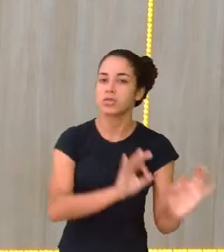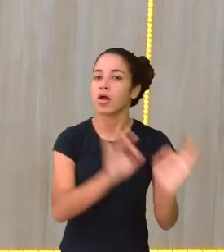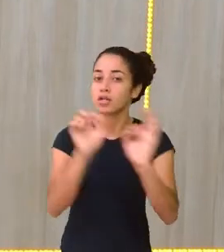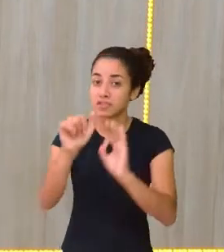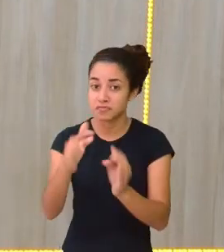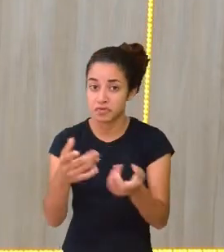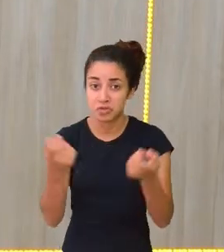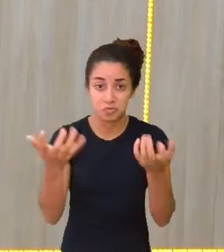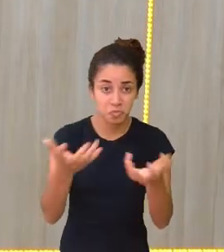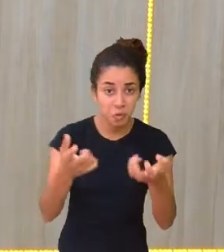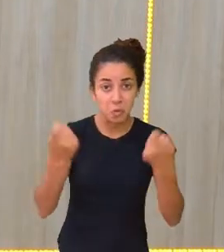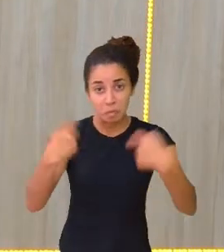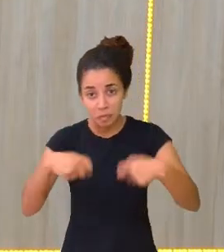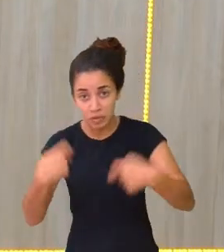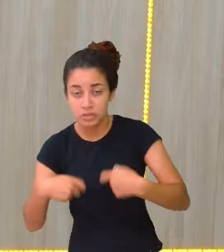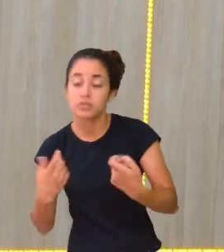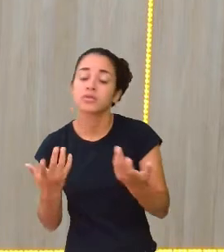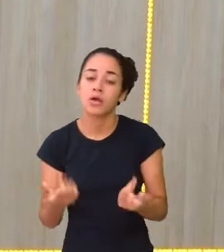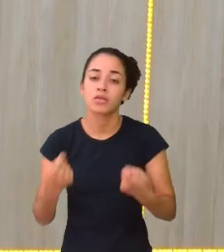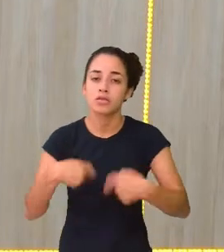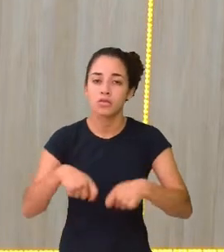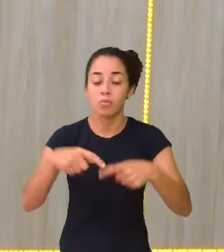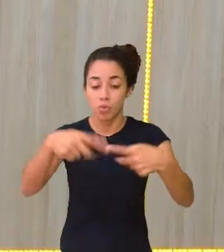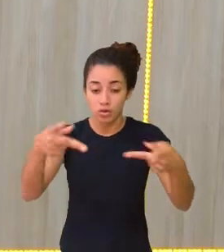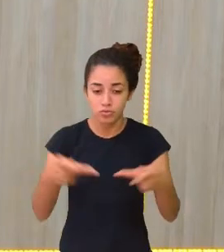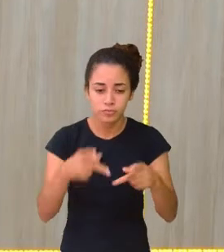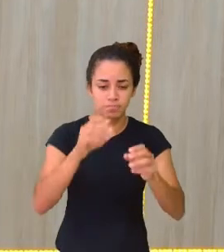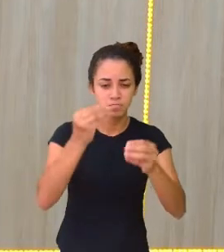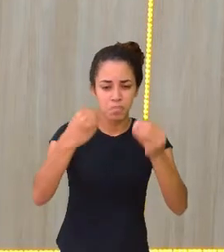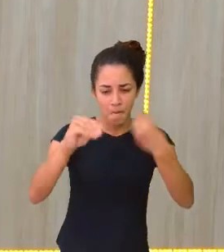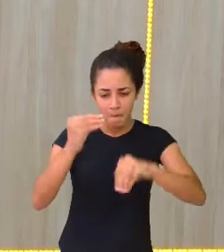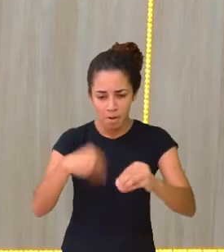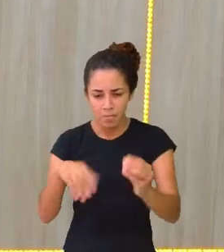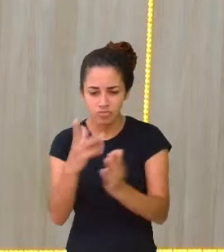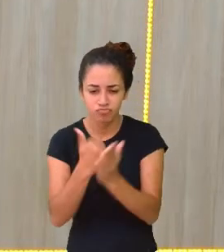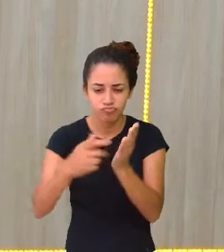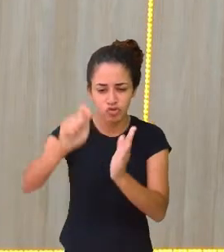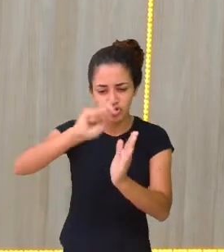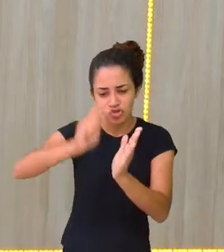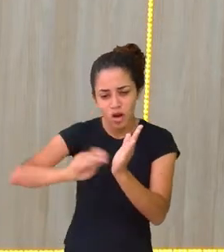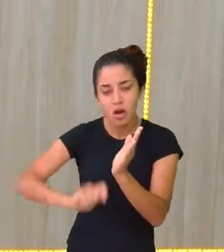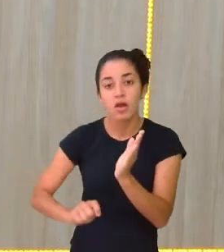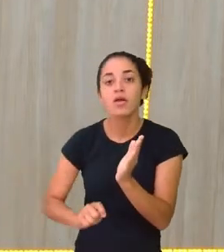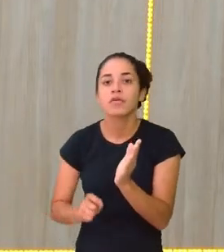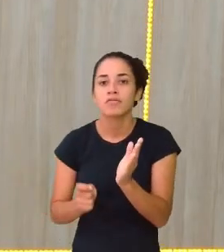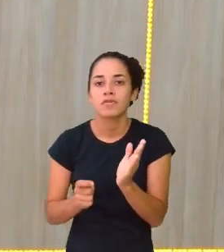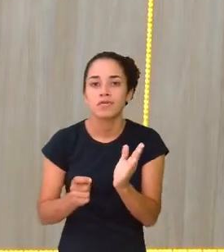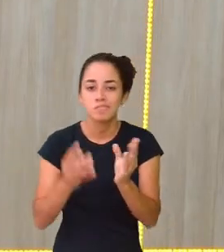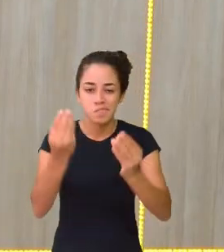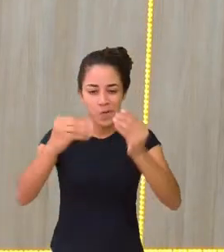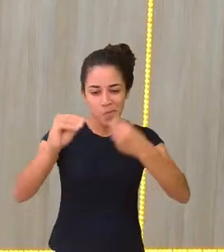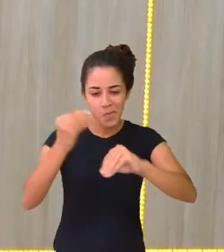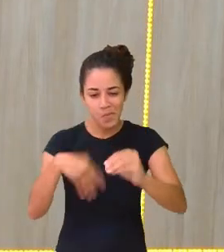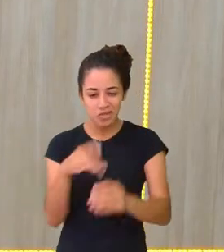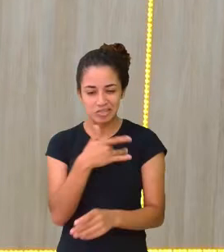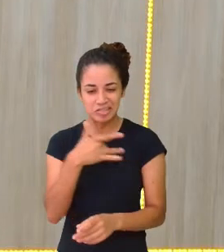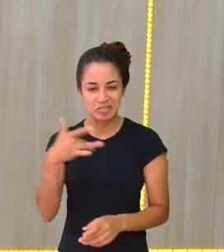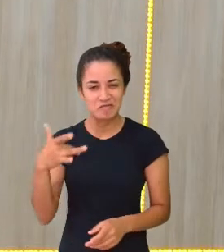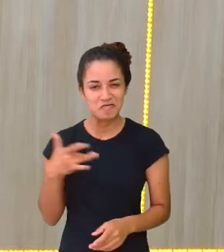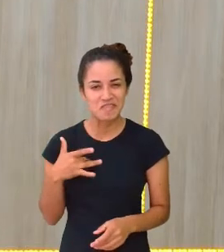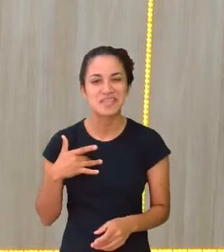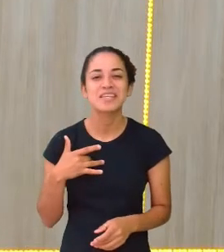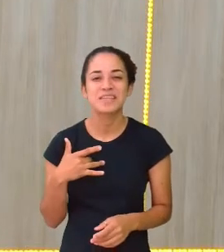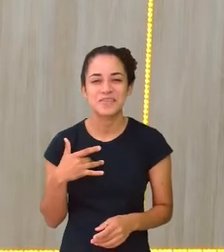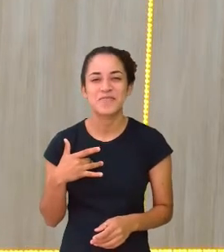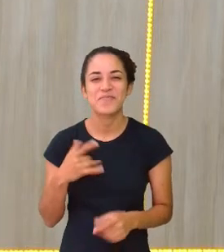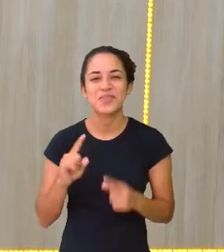necessário, e preencha aí o seu prato. Escreve, desenha, não é? E monta esse prato de forma saudável e vamos